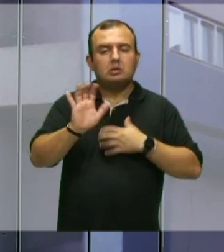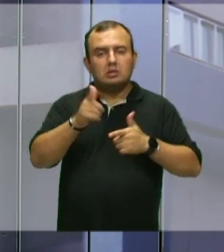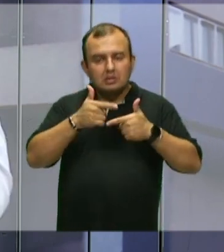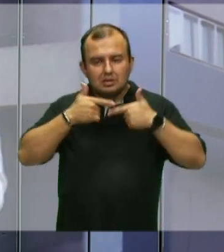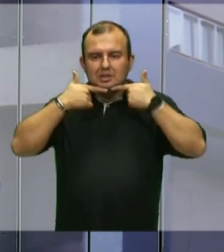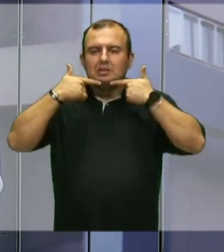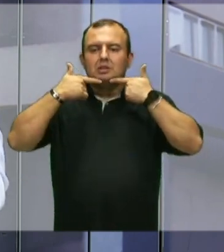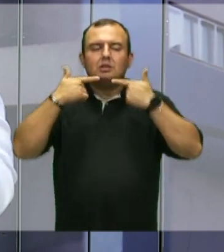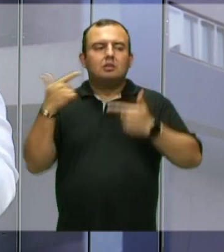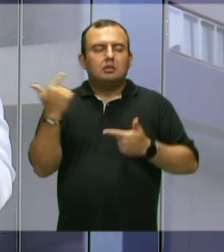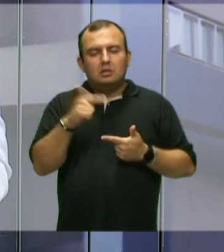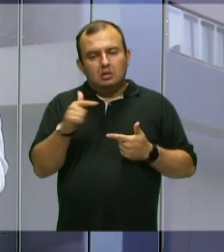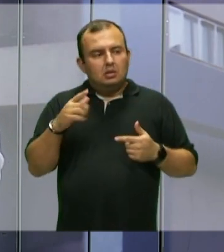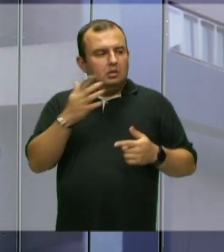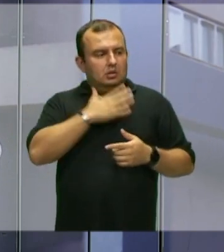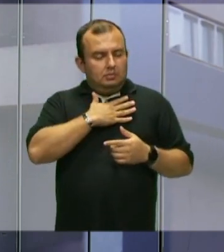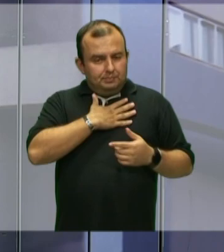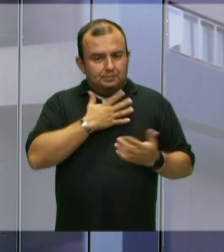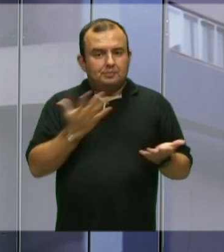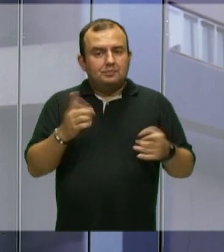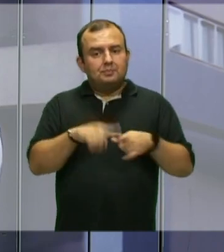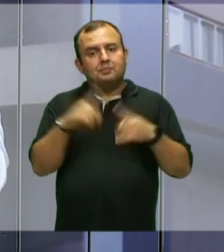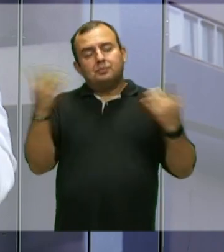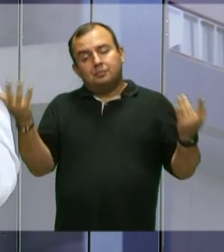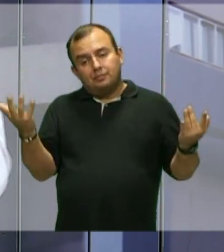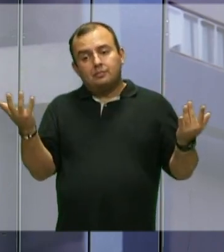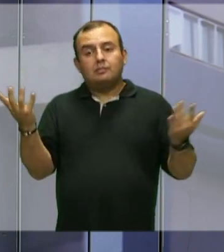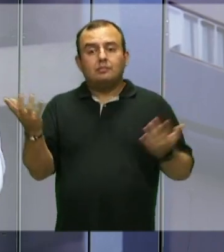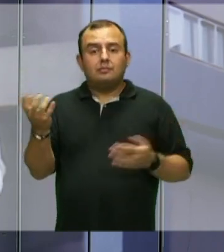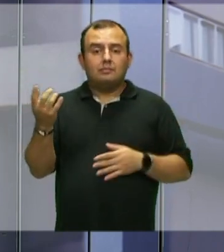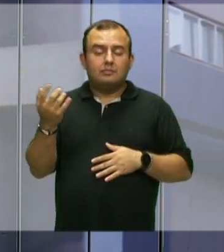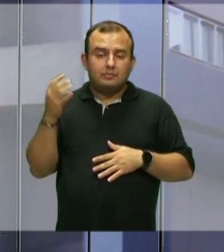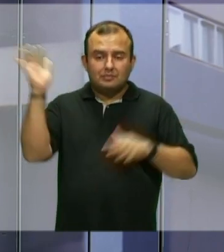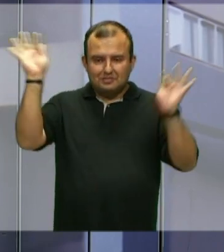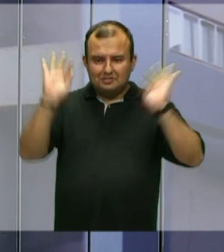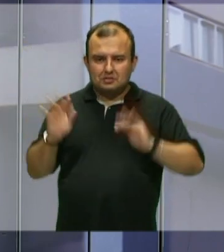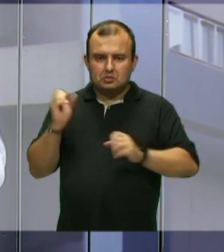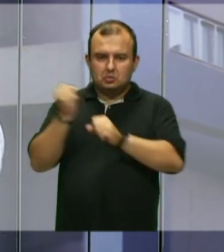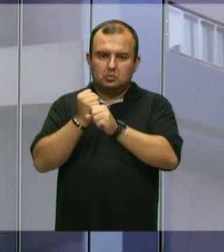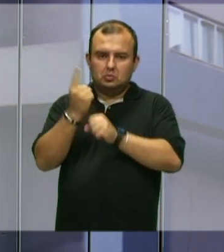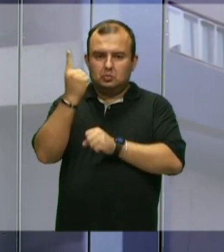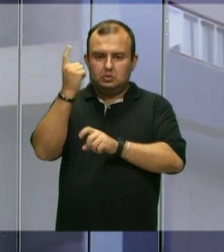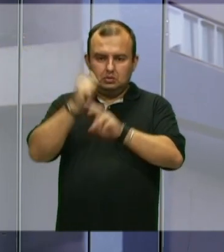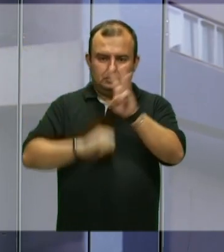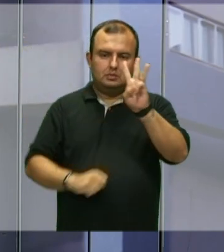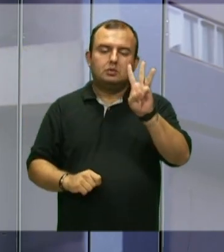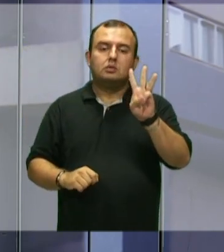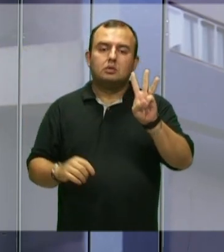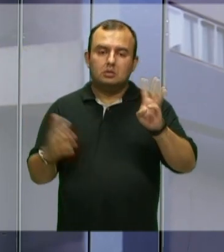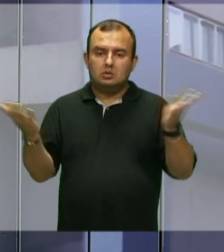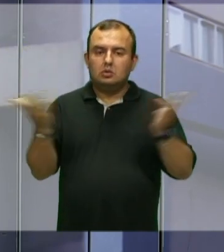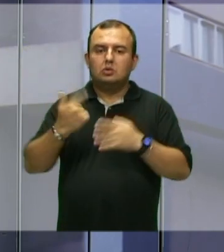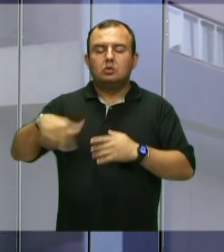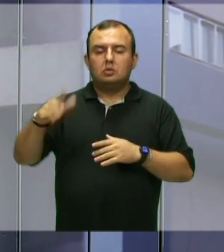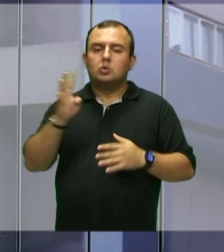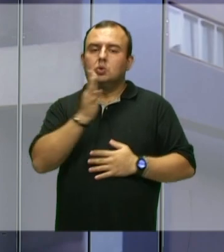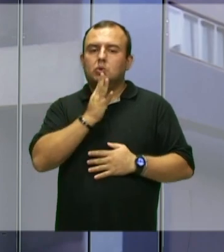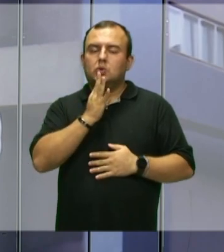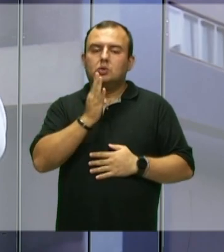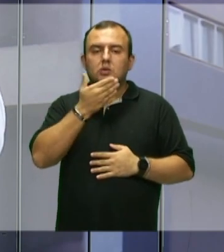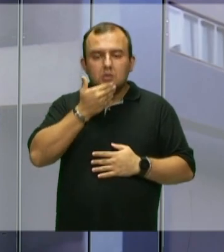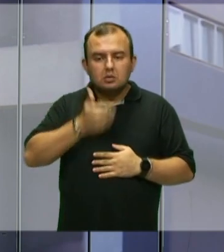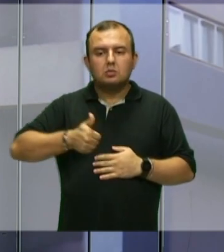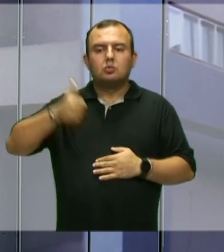simpatia para com a gente. Mas felizmente, no decorrer desse 1 ano e 3 meses, a gente acabou se conhecendo